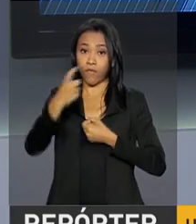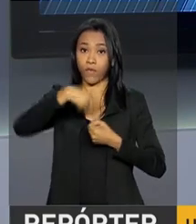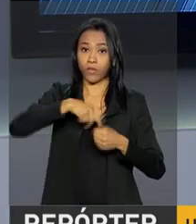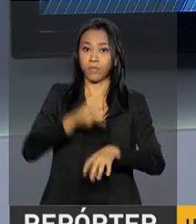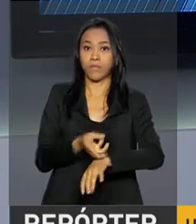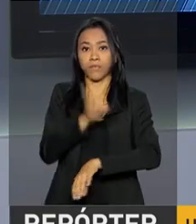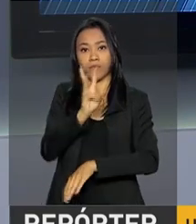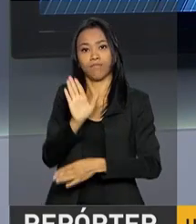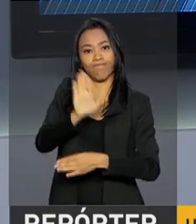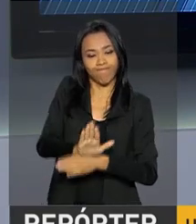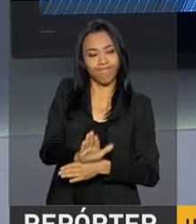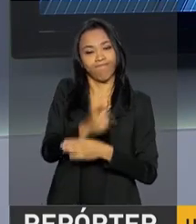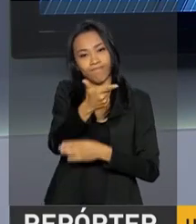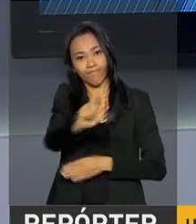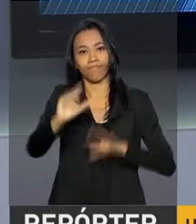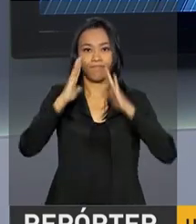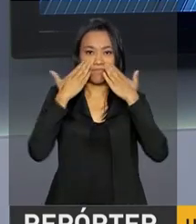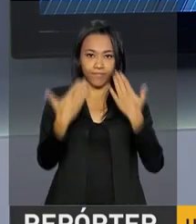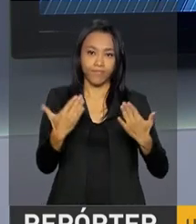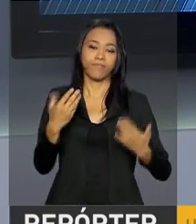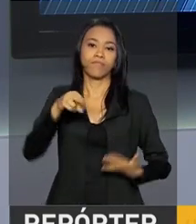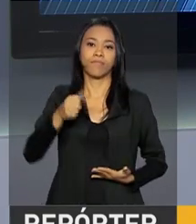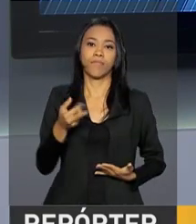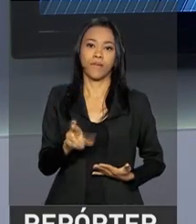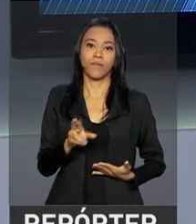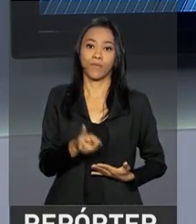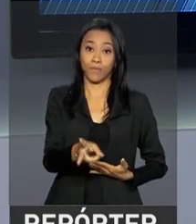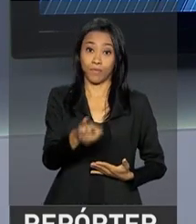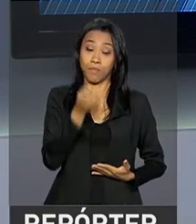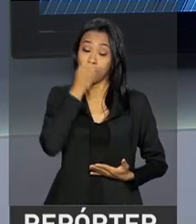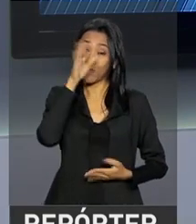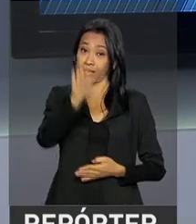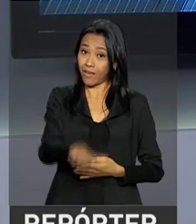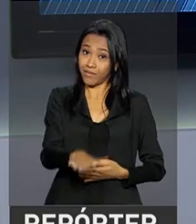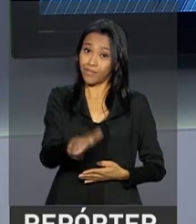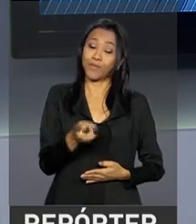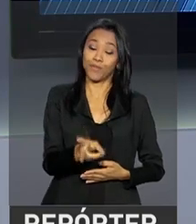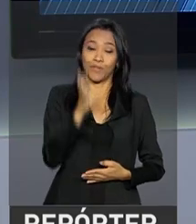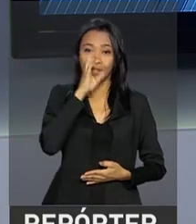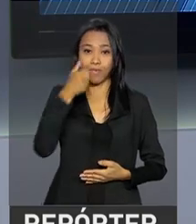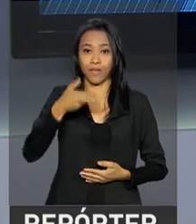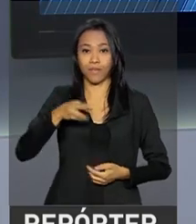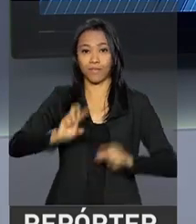às 15h na próxima edição do Repórter NBR. Uma boa tarde para você e